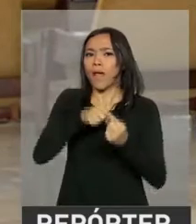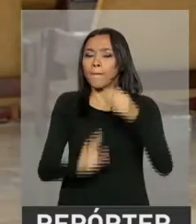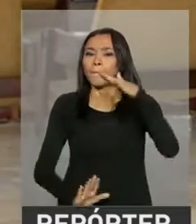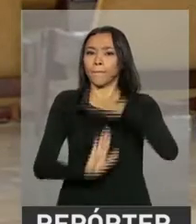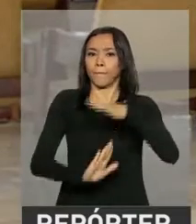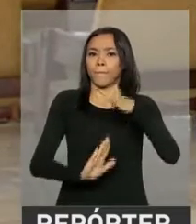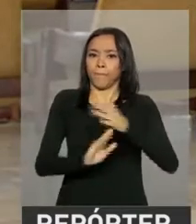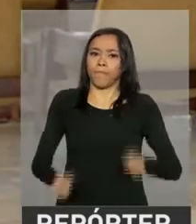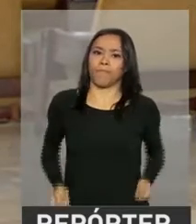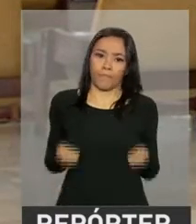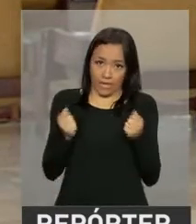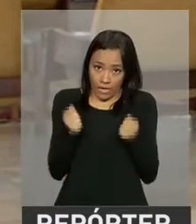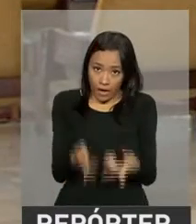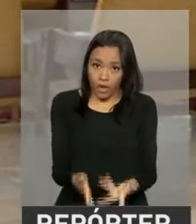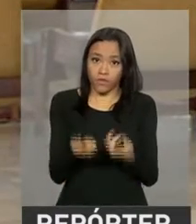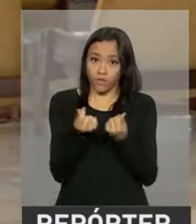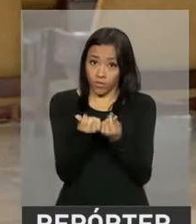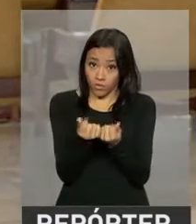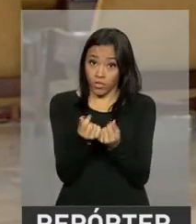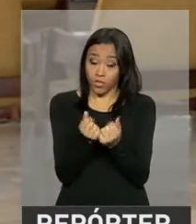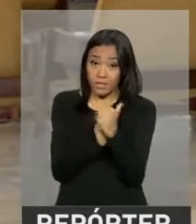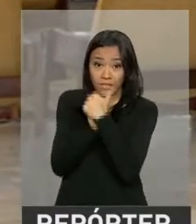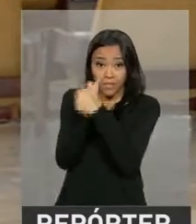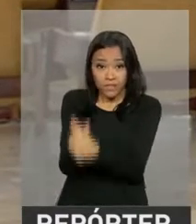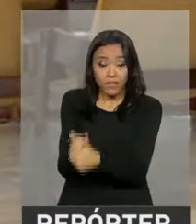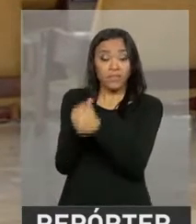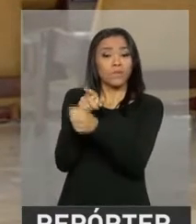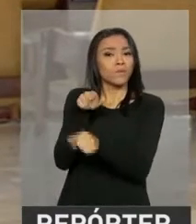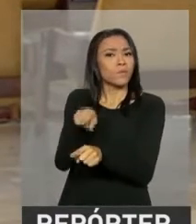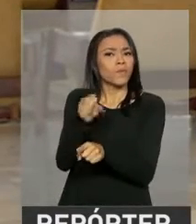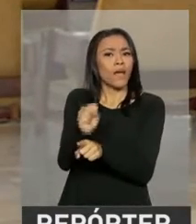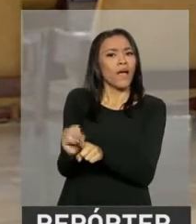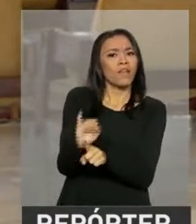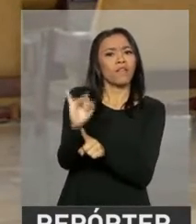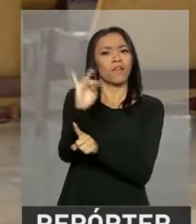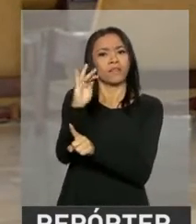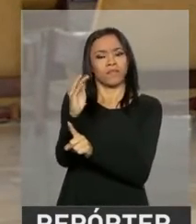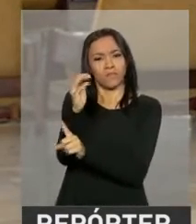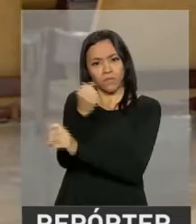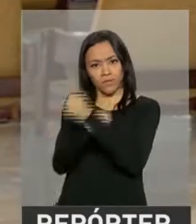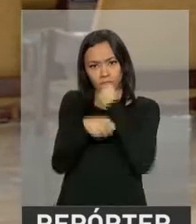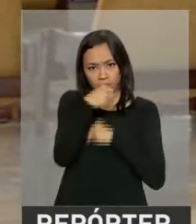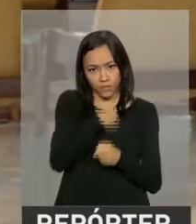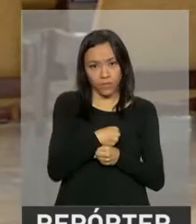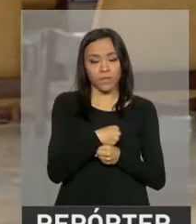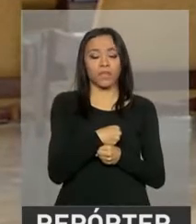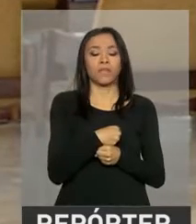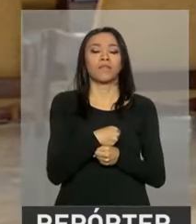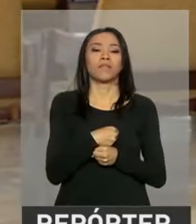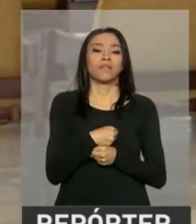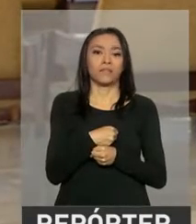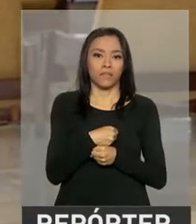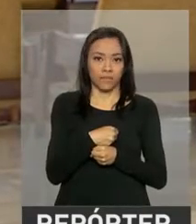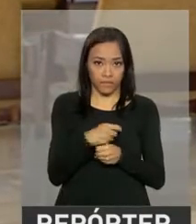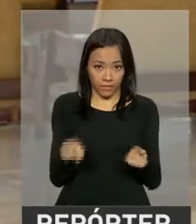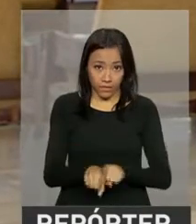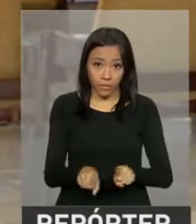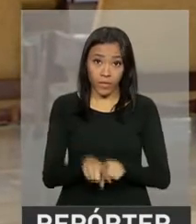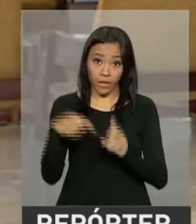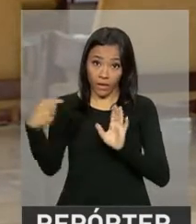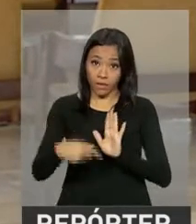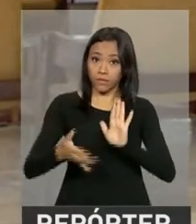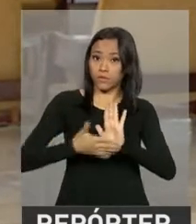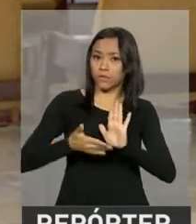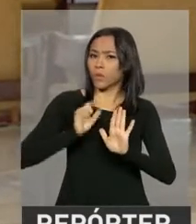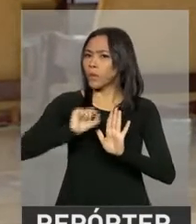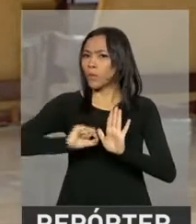públicos de acordo com a inflação da do ano anterior e também à medida que discutir a